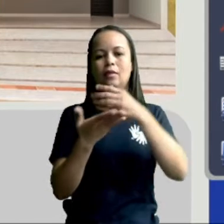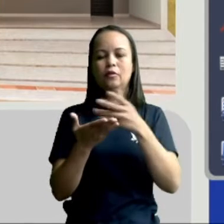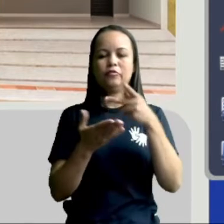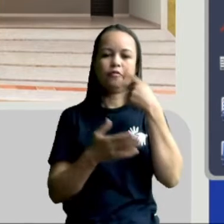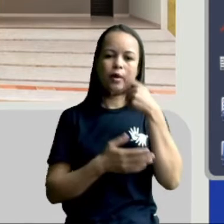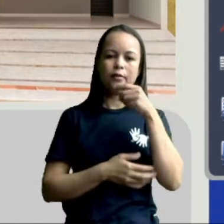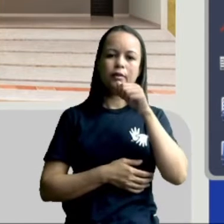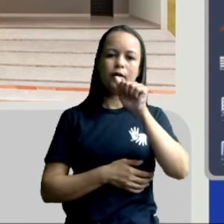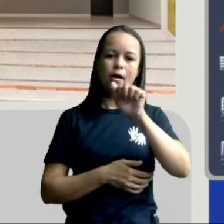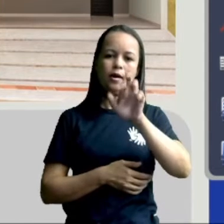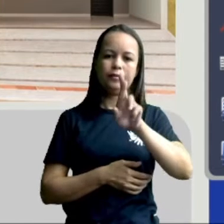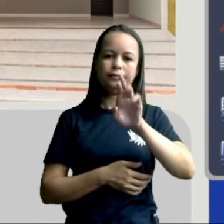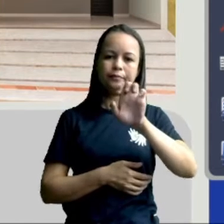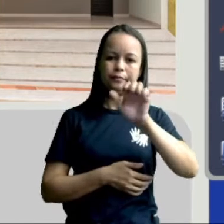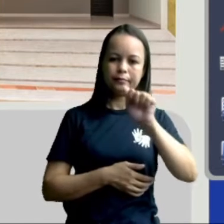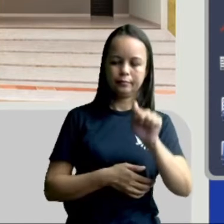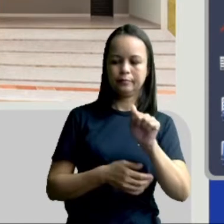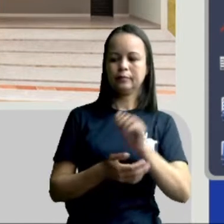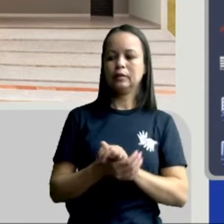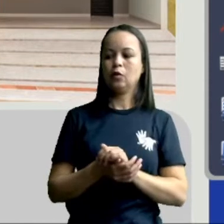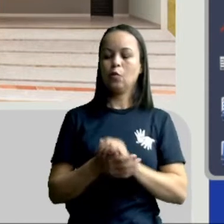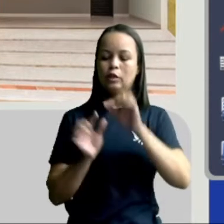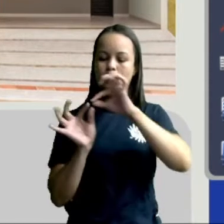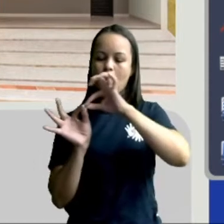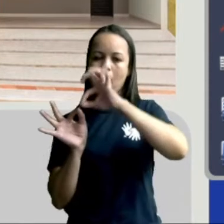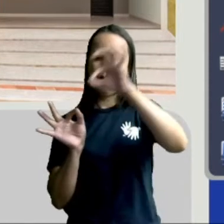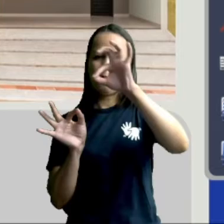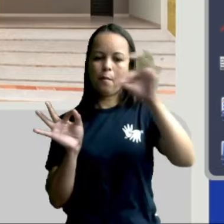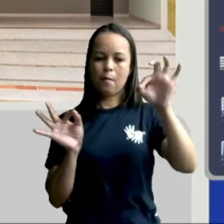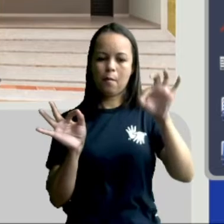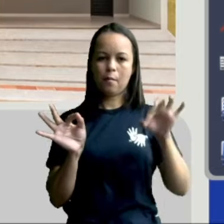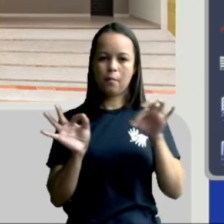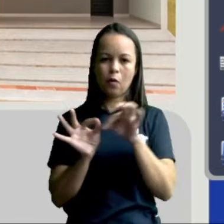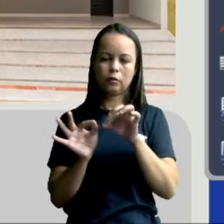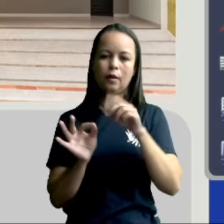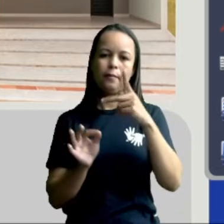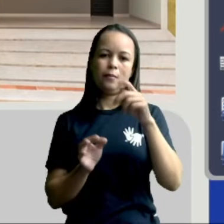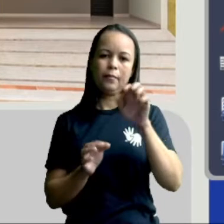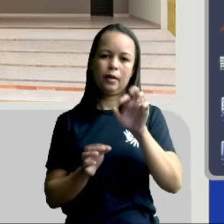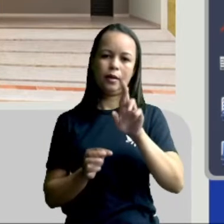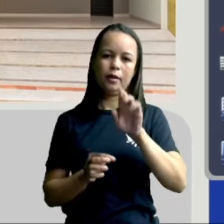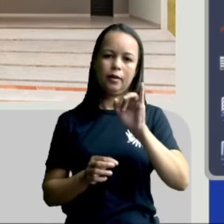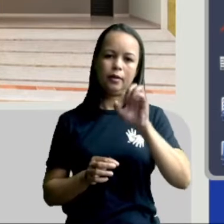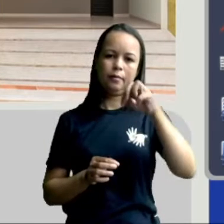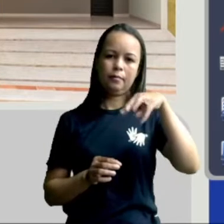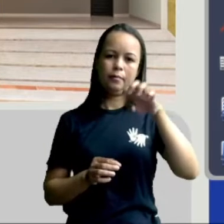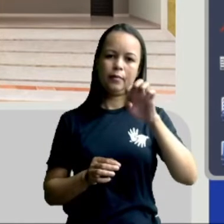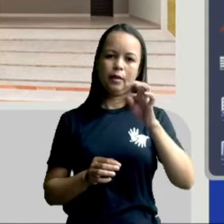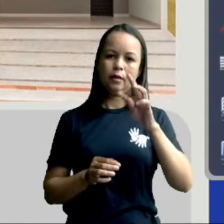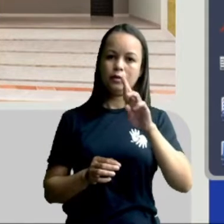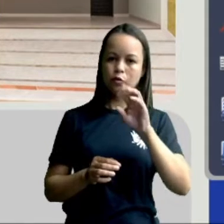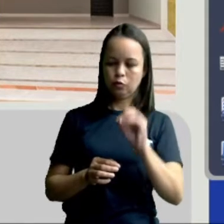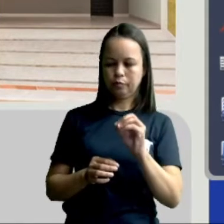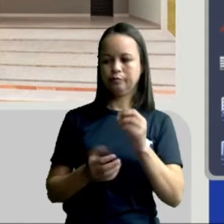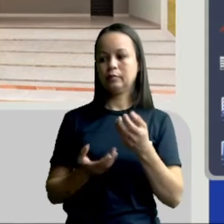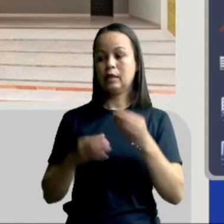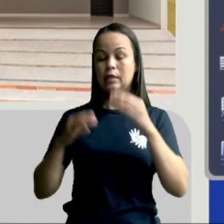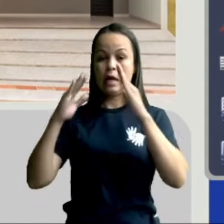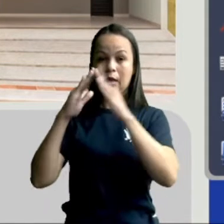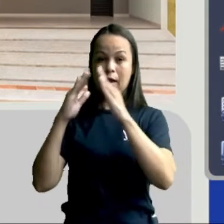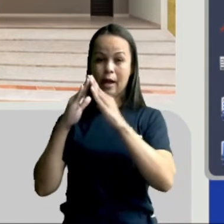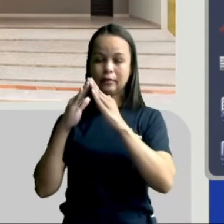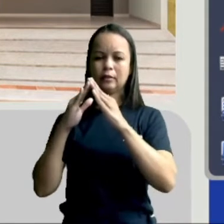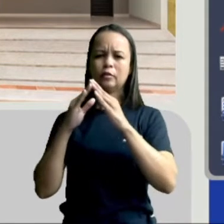de área. Quando a gente olha para a borda, é o perímetro. Nesta casa aqui, ó, então a gente pode pensar em área em